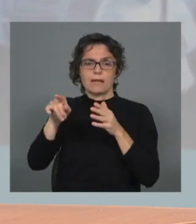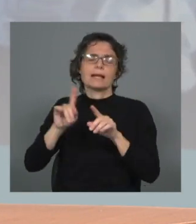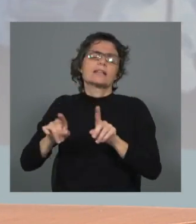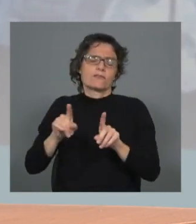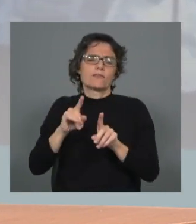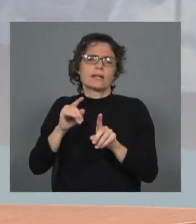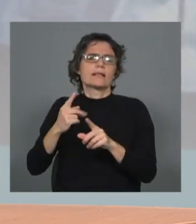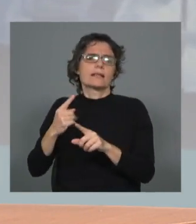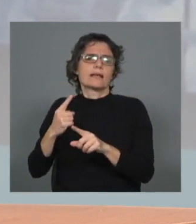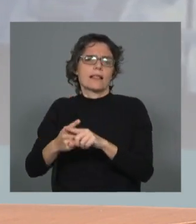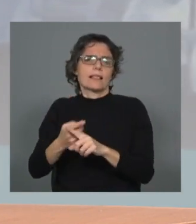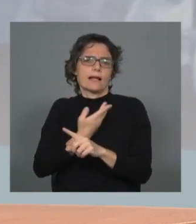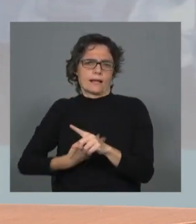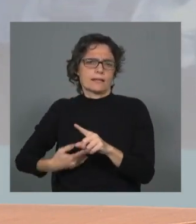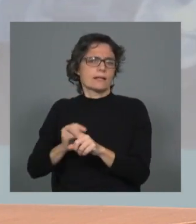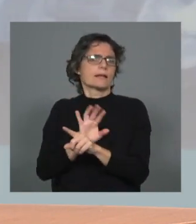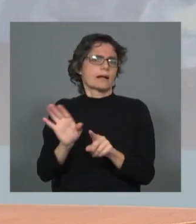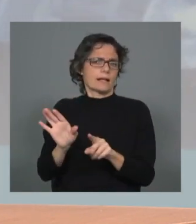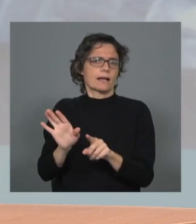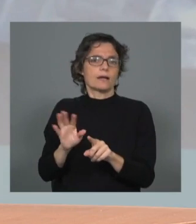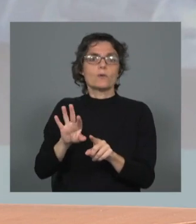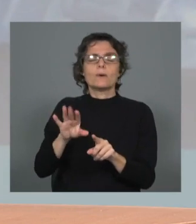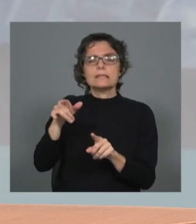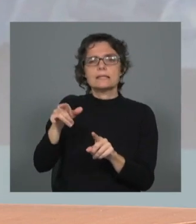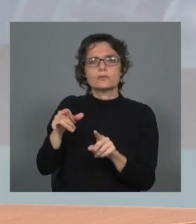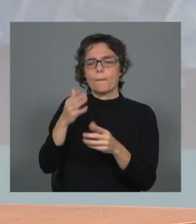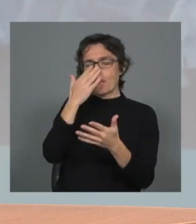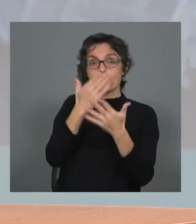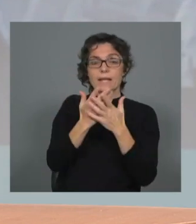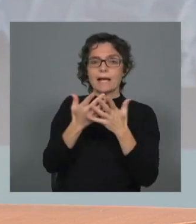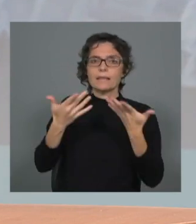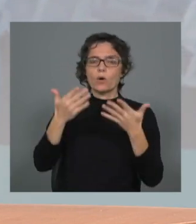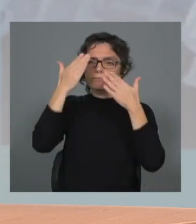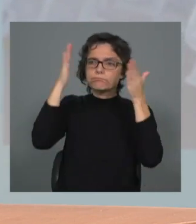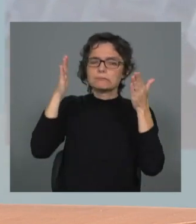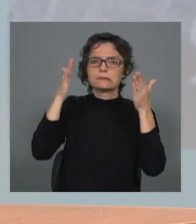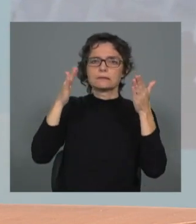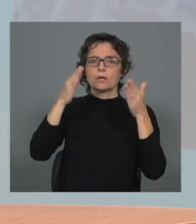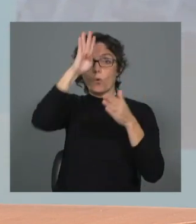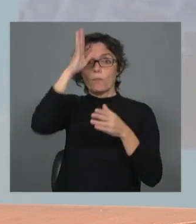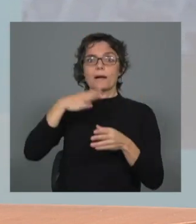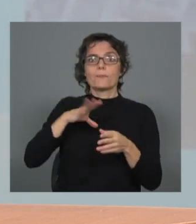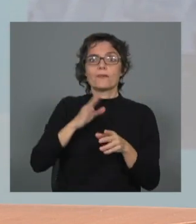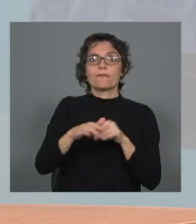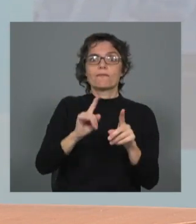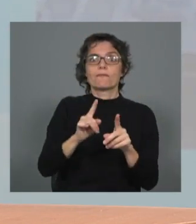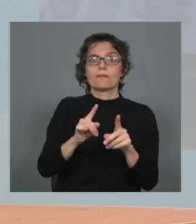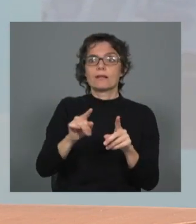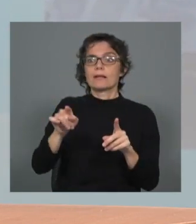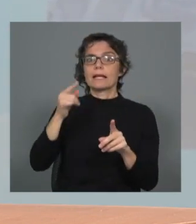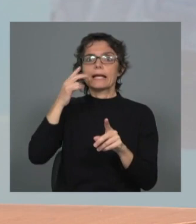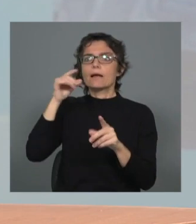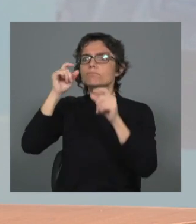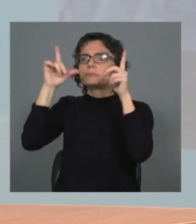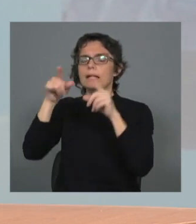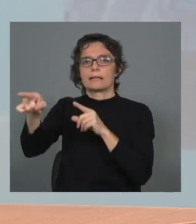a questão de fundo é essa: no berço da democracia, chamar a atenção para as grandes ameaças que se vão insinuando na Europa